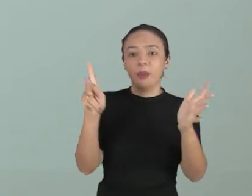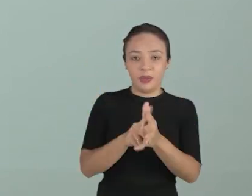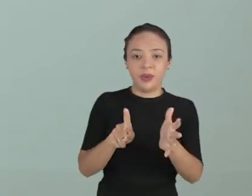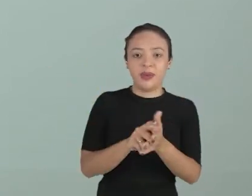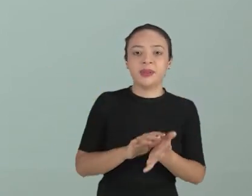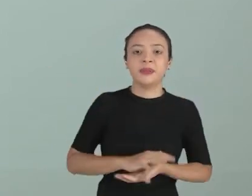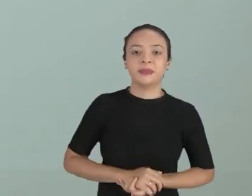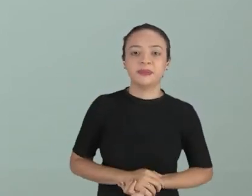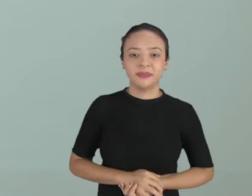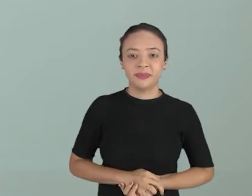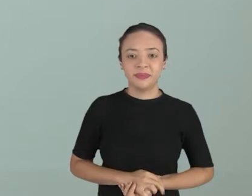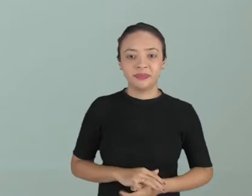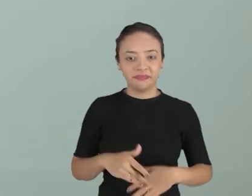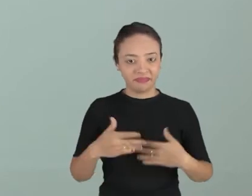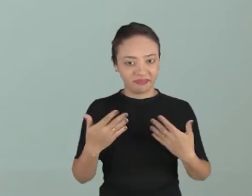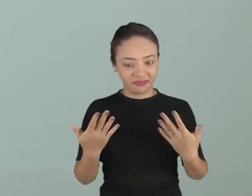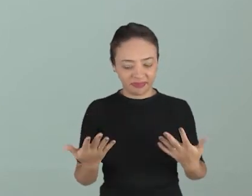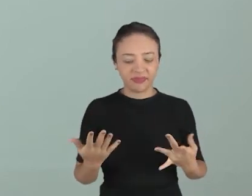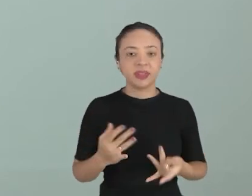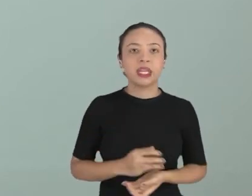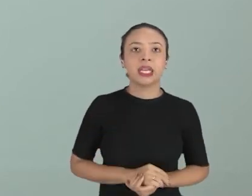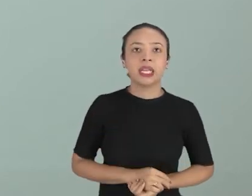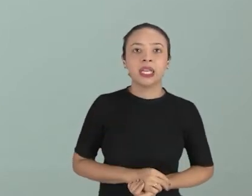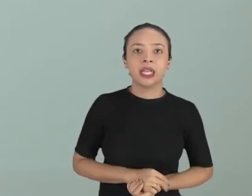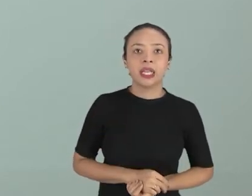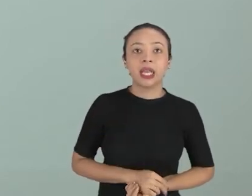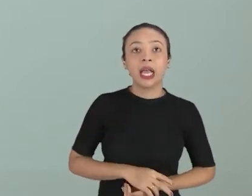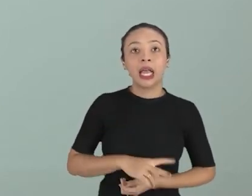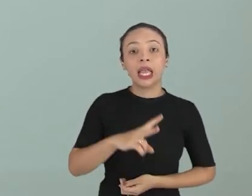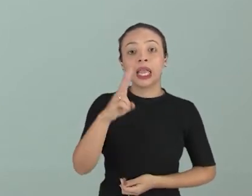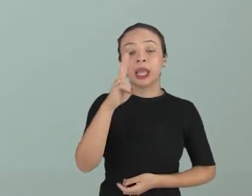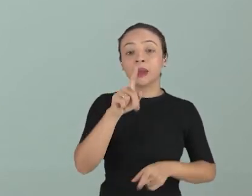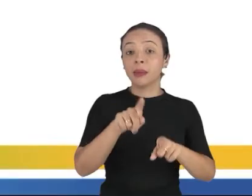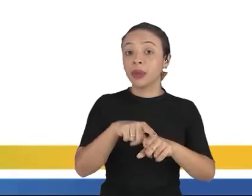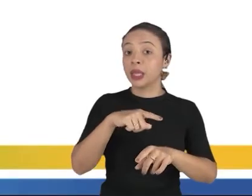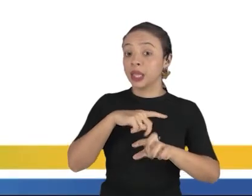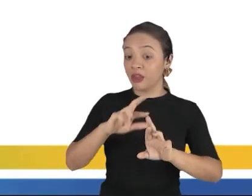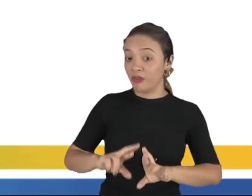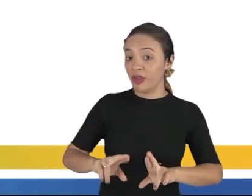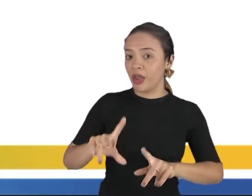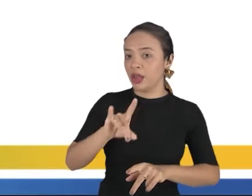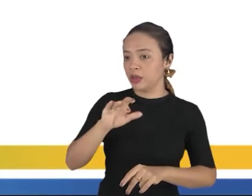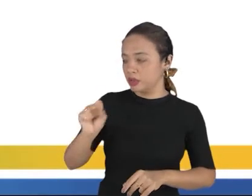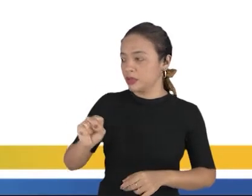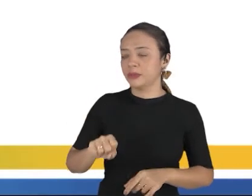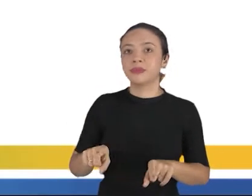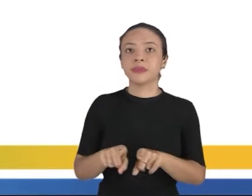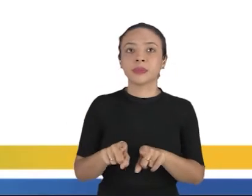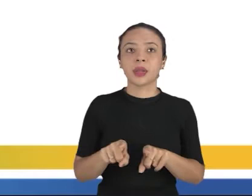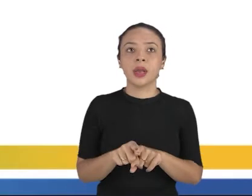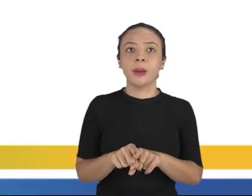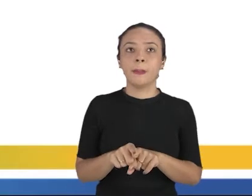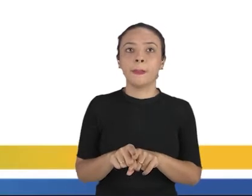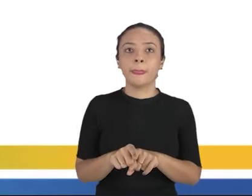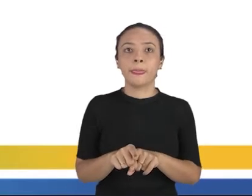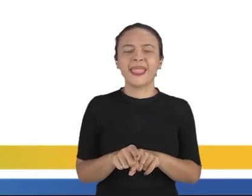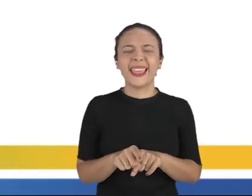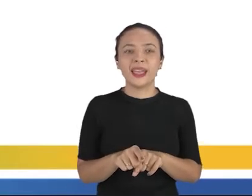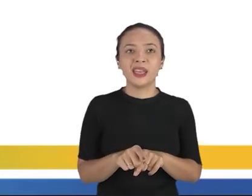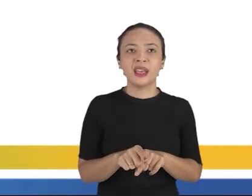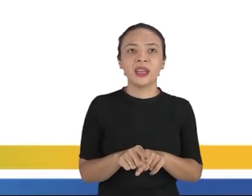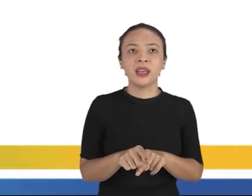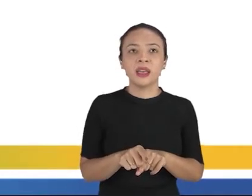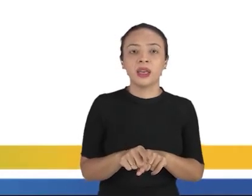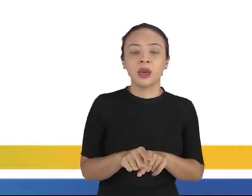Day, ok? Não esqueçam também da diferença de datas. Vamos relembrar um pouquinho sobre o Independence Day. O que é o Independence